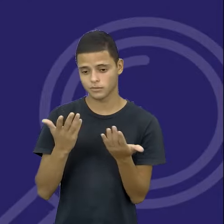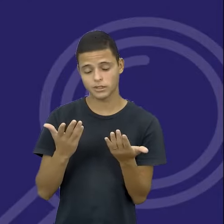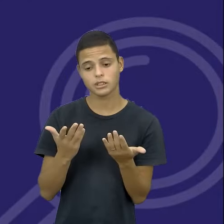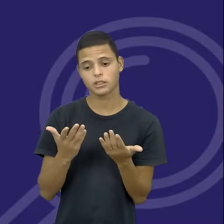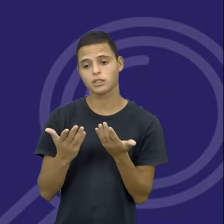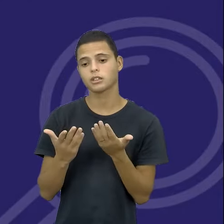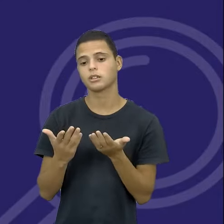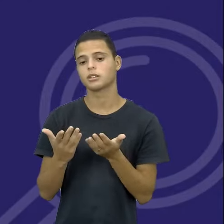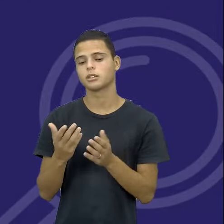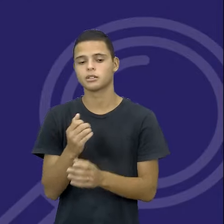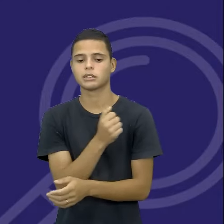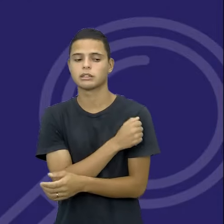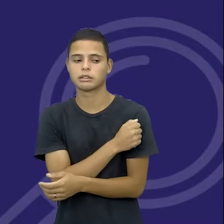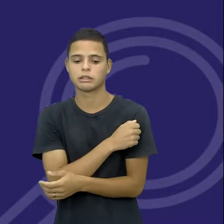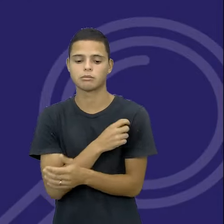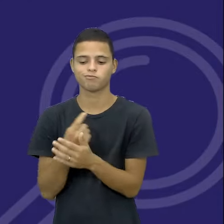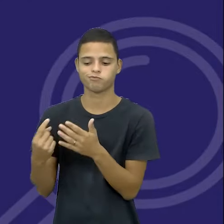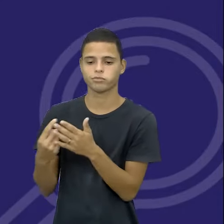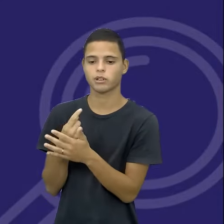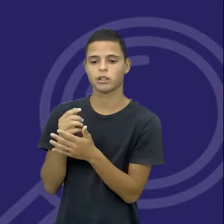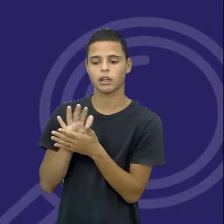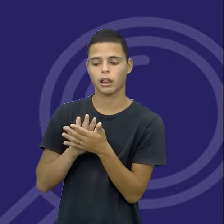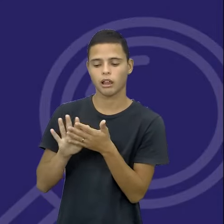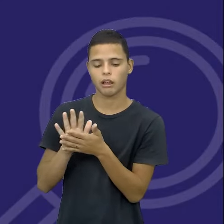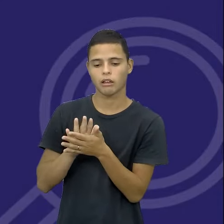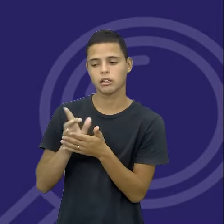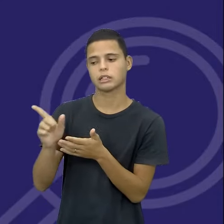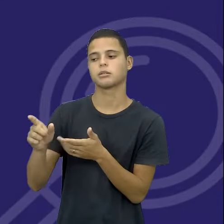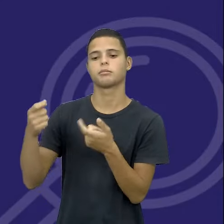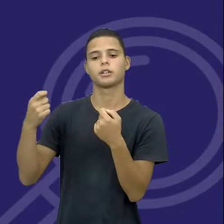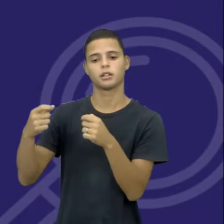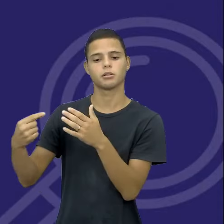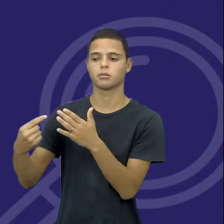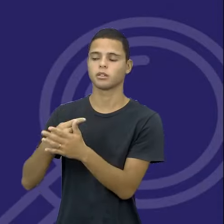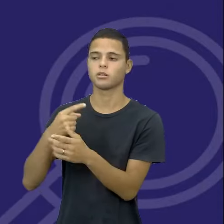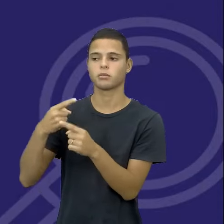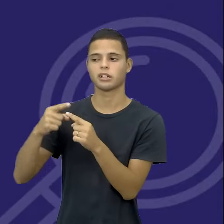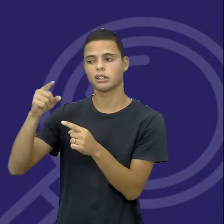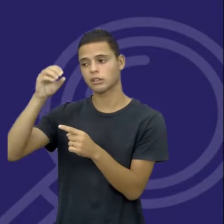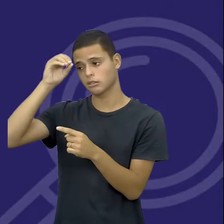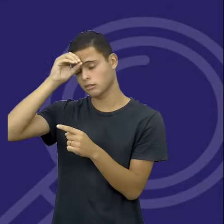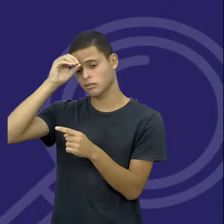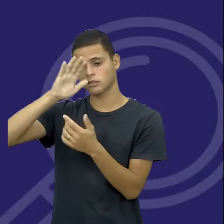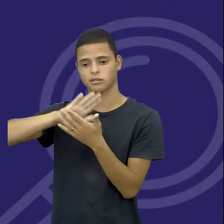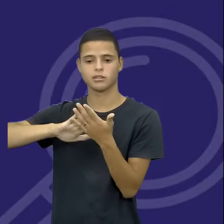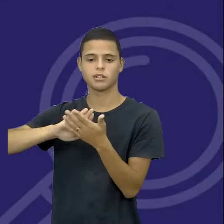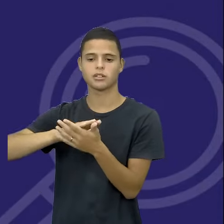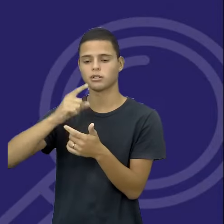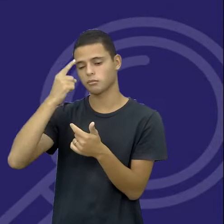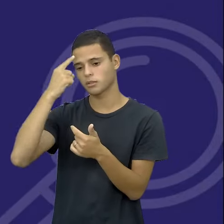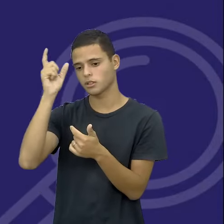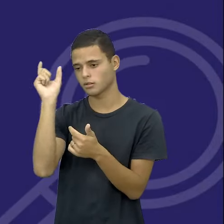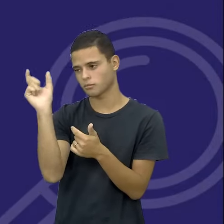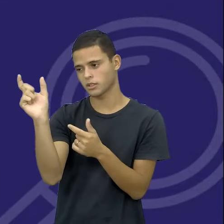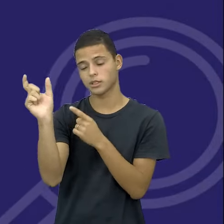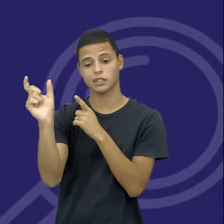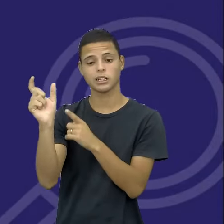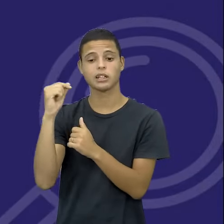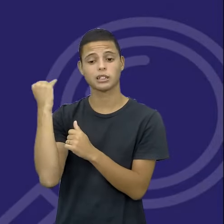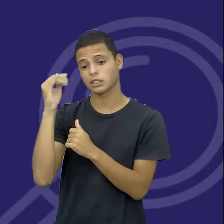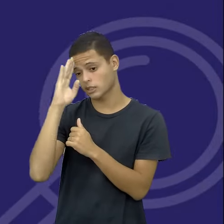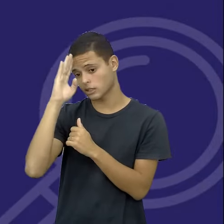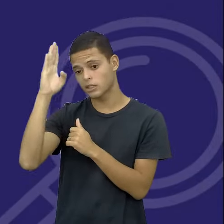estudantes, se eles não perguntarem, eles não vão entender. E pensando que se aquela palavra que está ali, ela é a chave